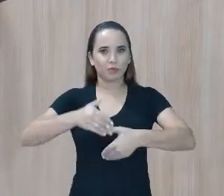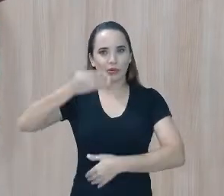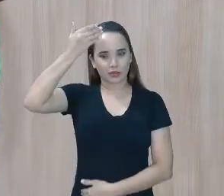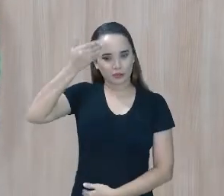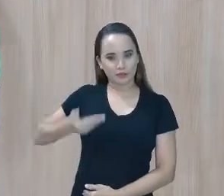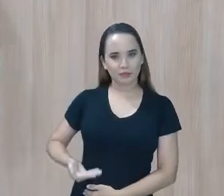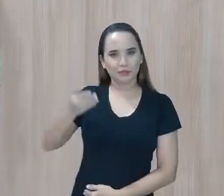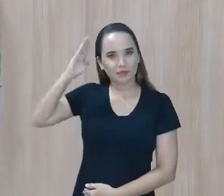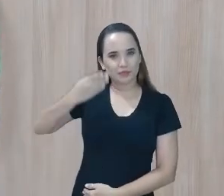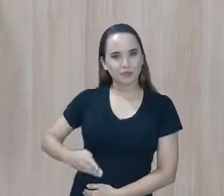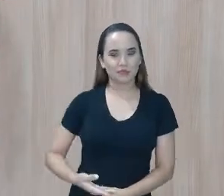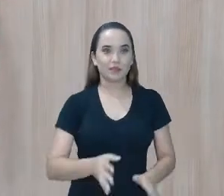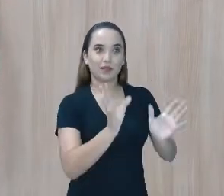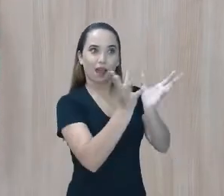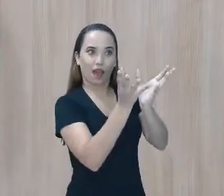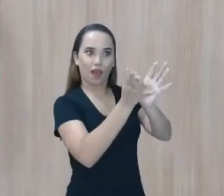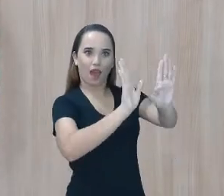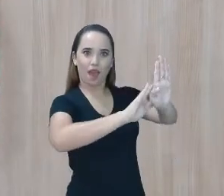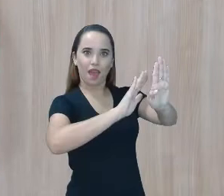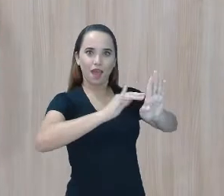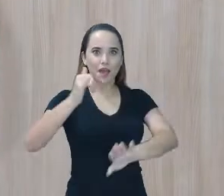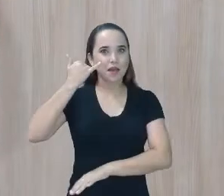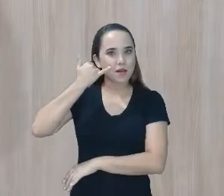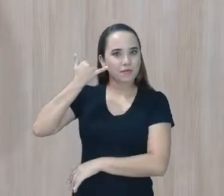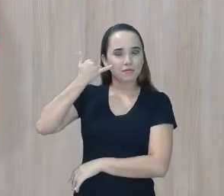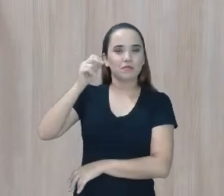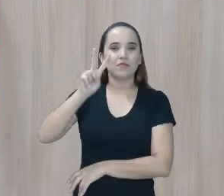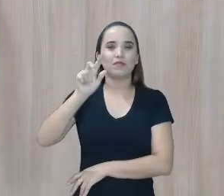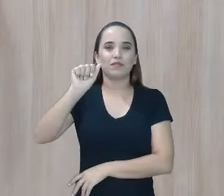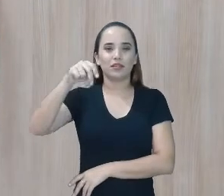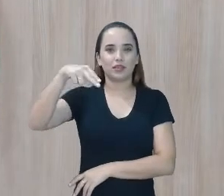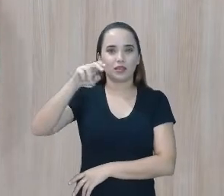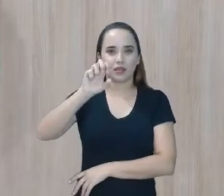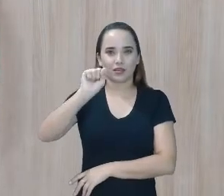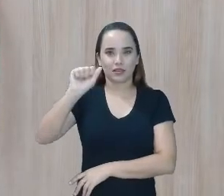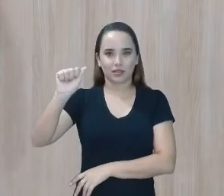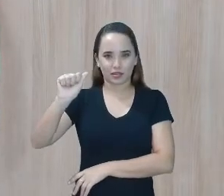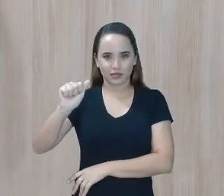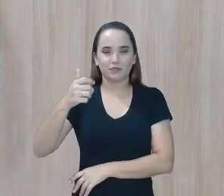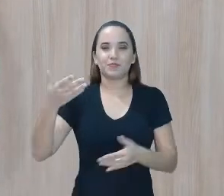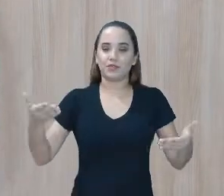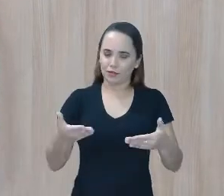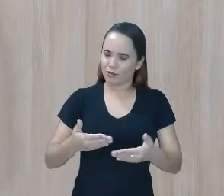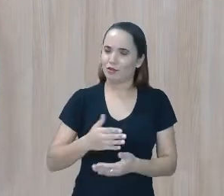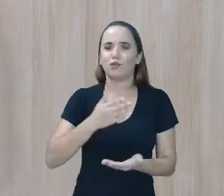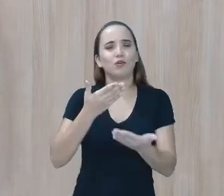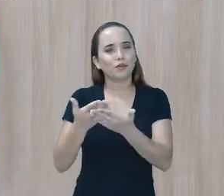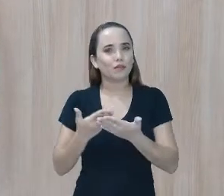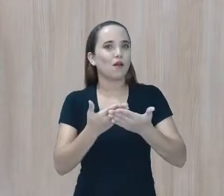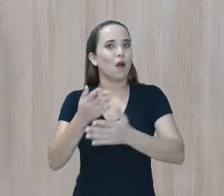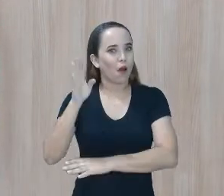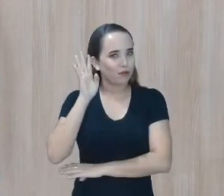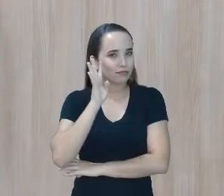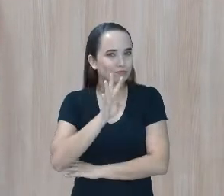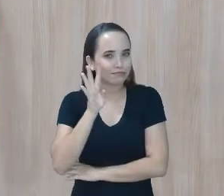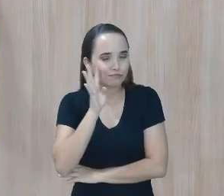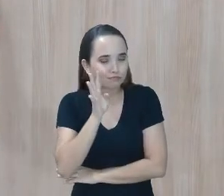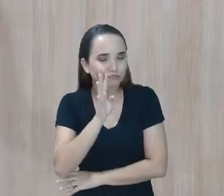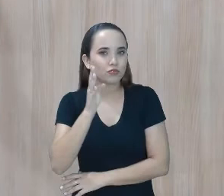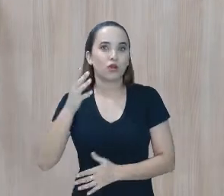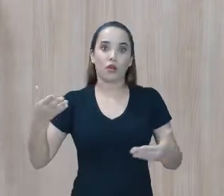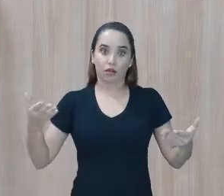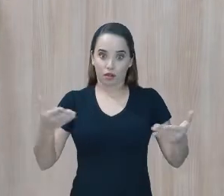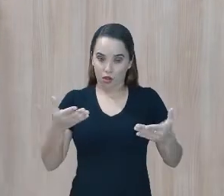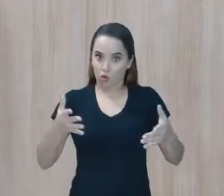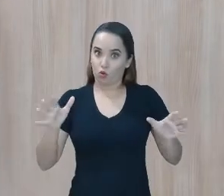Brielle, Billy e Vanessa lá na técnica, e vamos fazer essa aula bem legal, tá certo? Essa aula, ela fecha um bloco